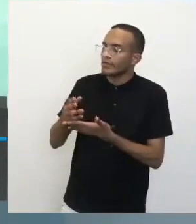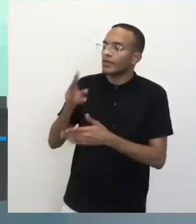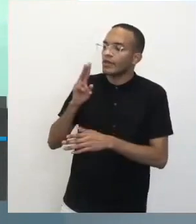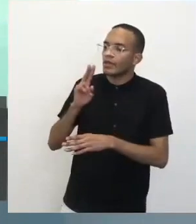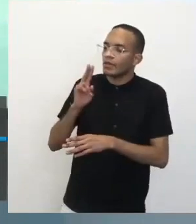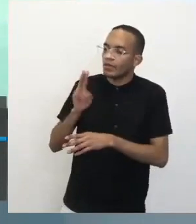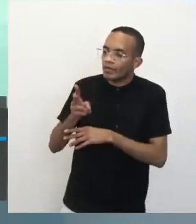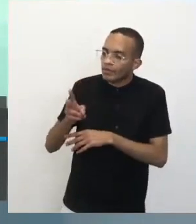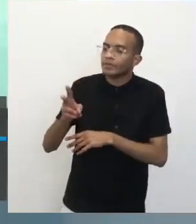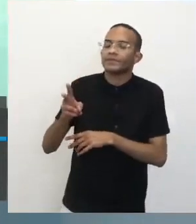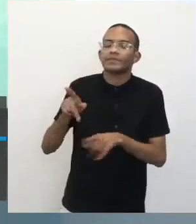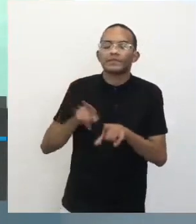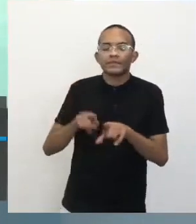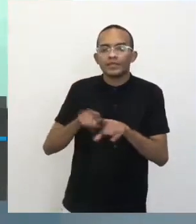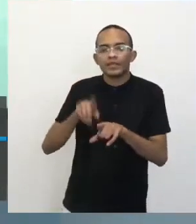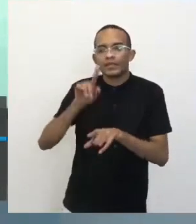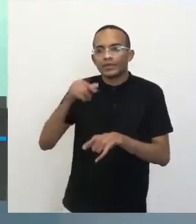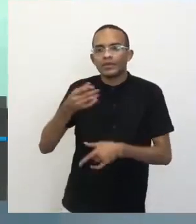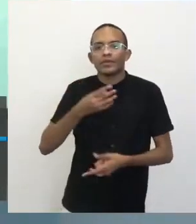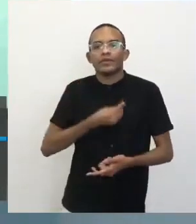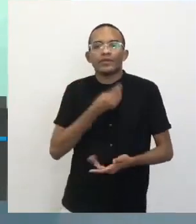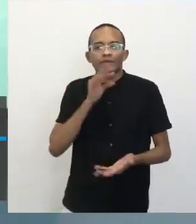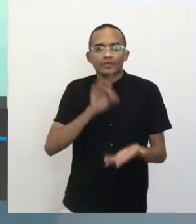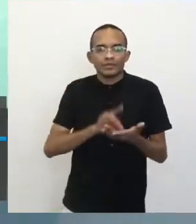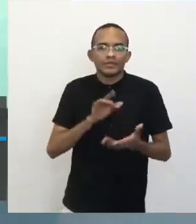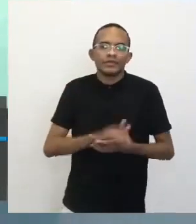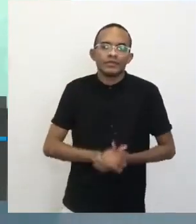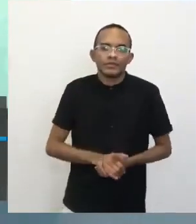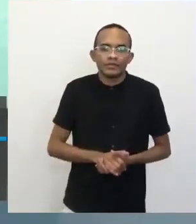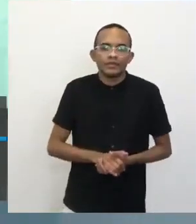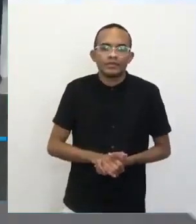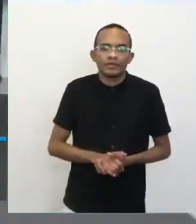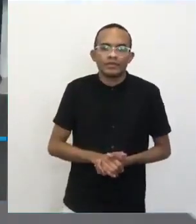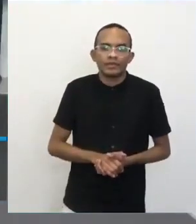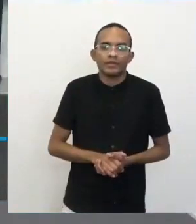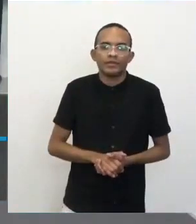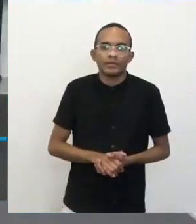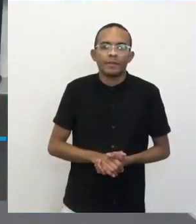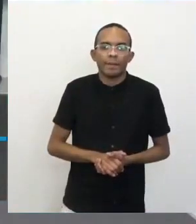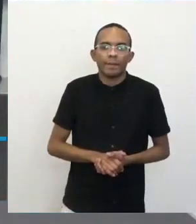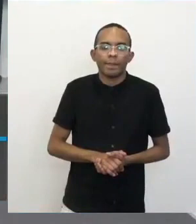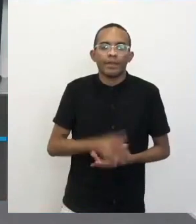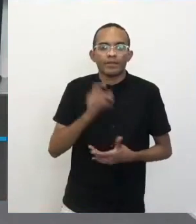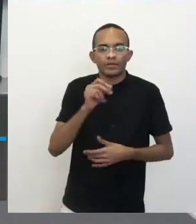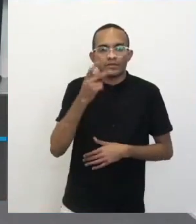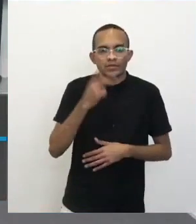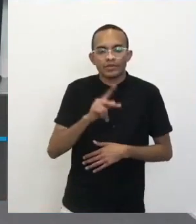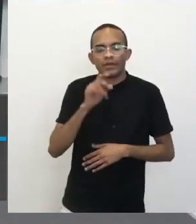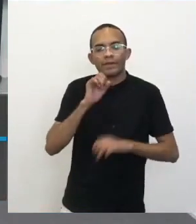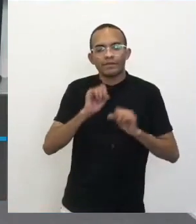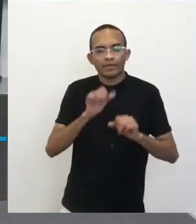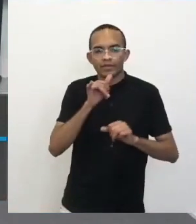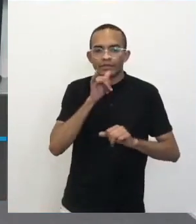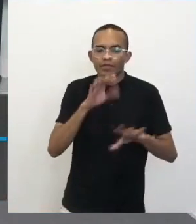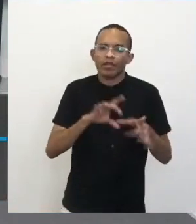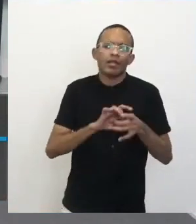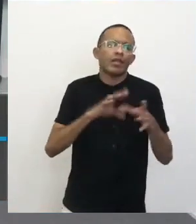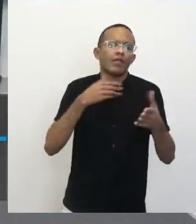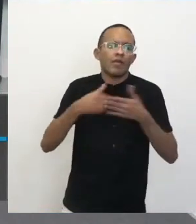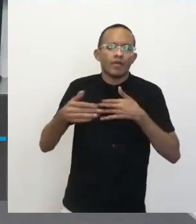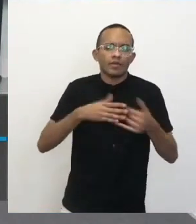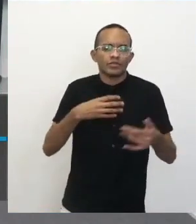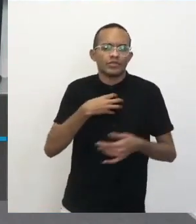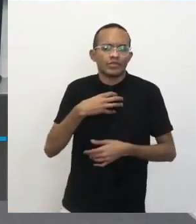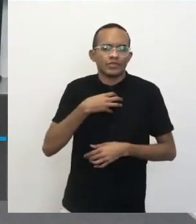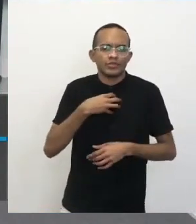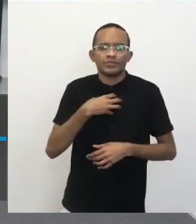uma coisa que se tornará real dali para frente. Tá? O legal no brainstorming é que você realmente pode ser livre de qualquer coisa, né?